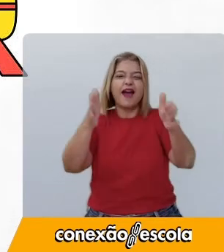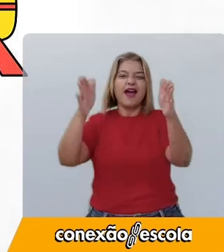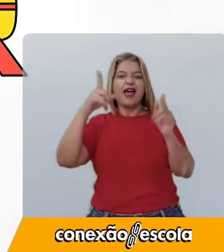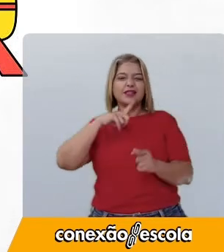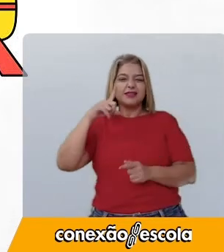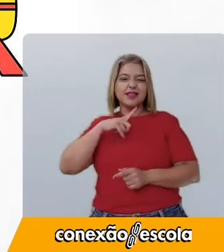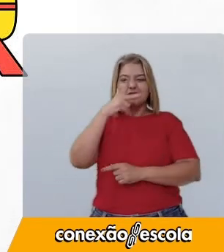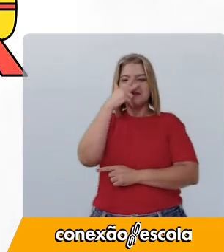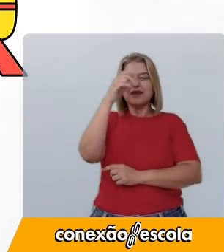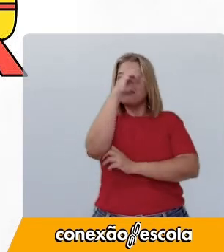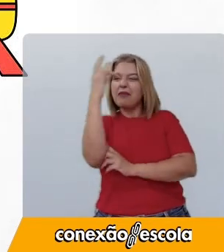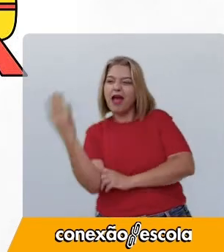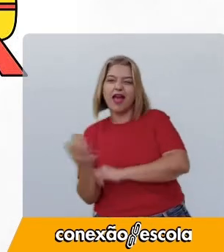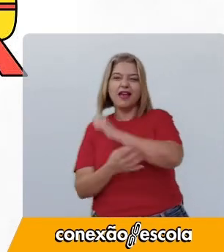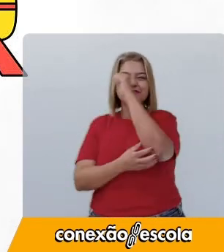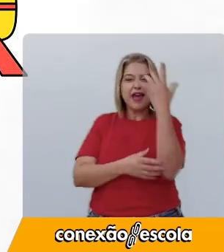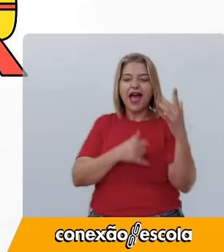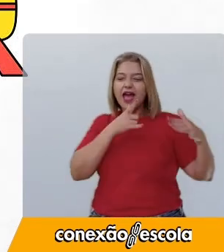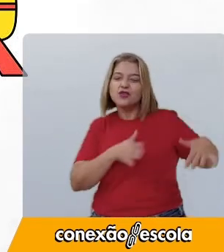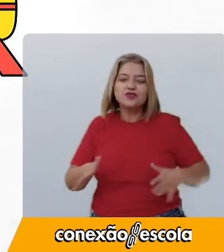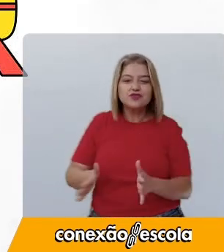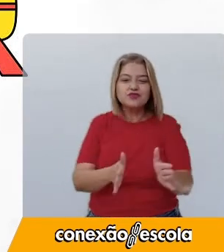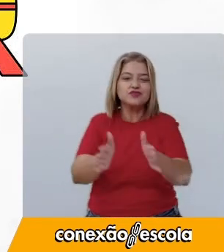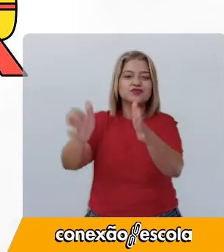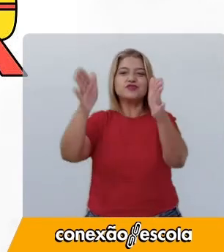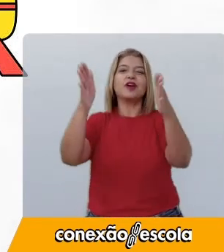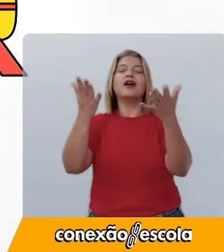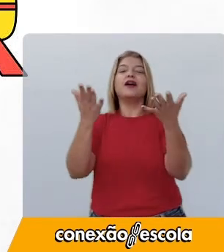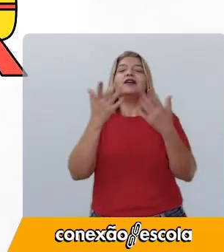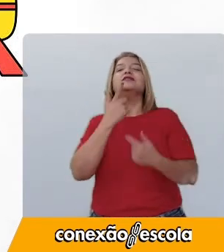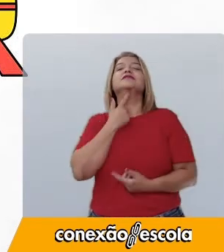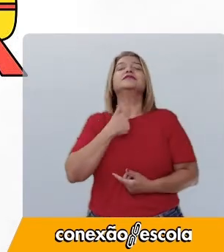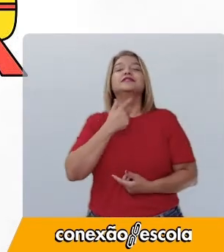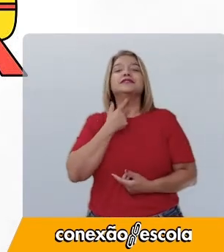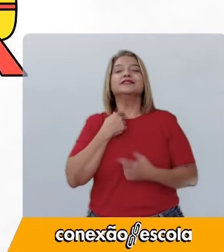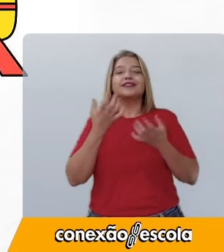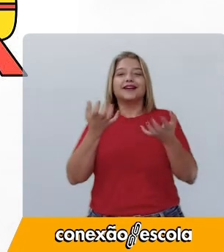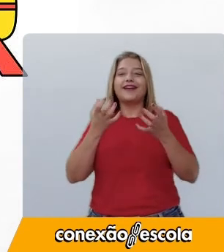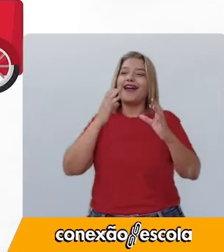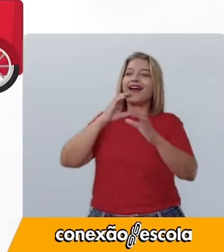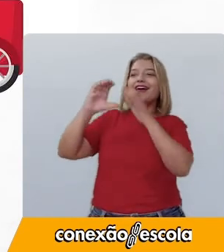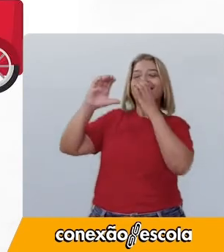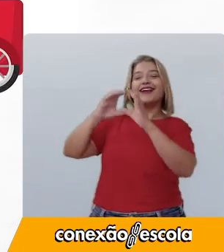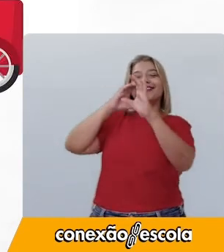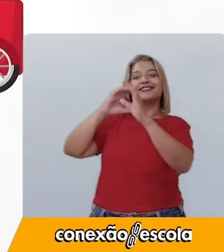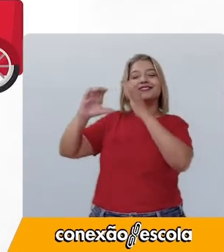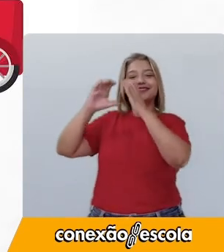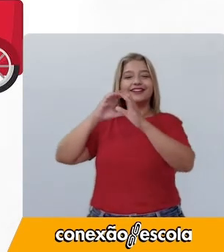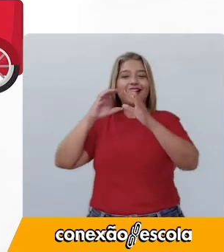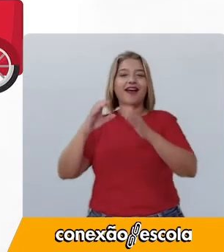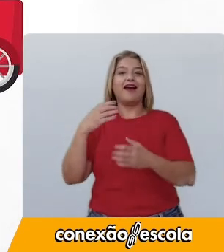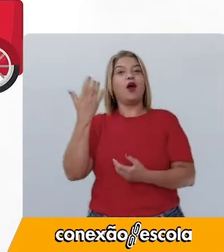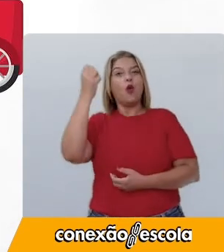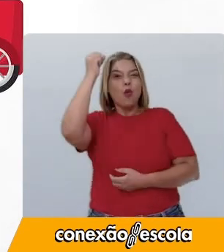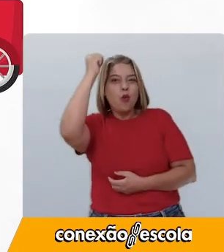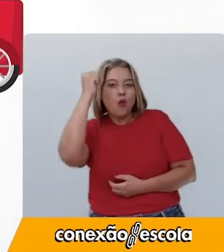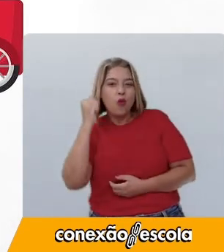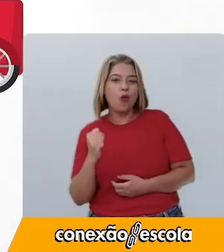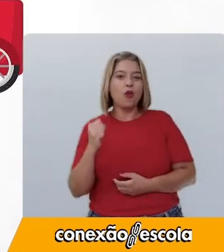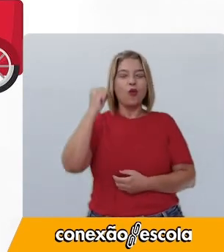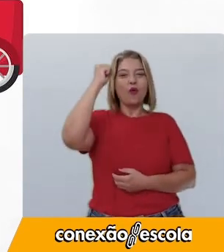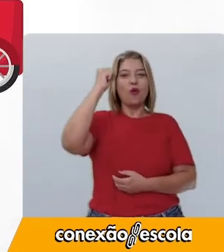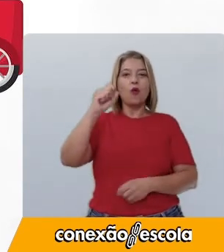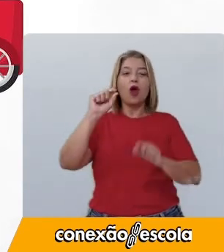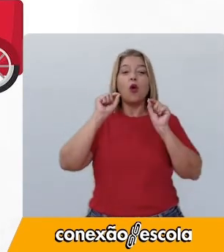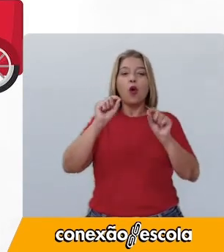engazeira, debruçada no riacho. Ai, que vontade de cantar! Oh, quando